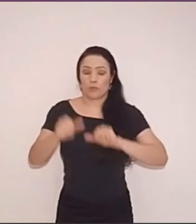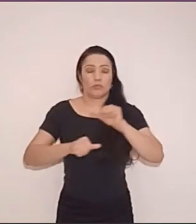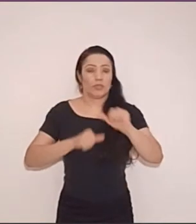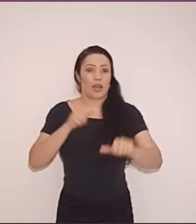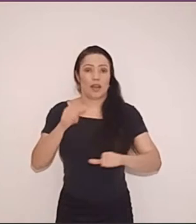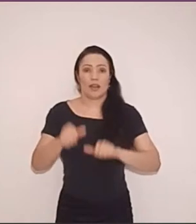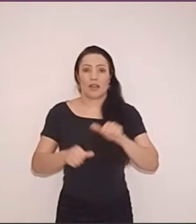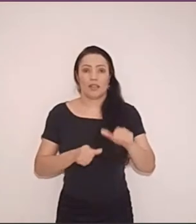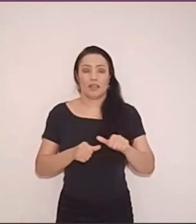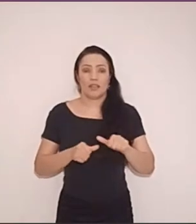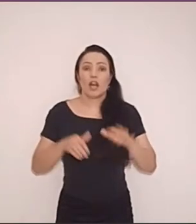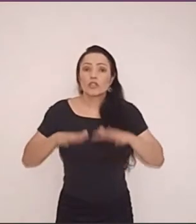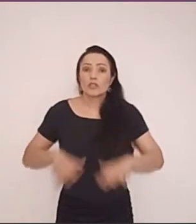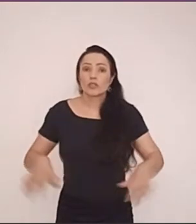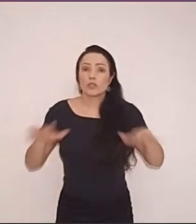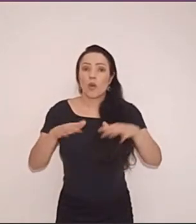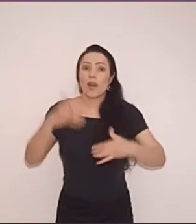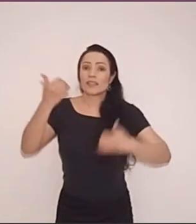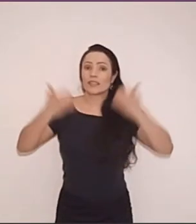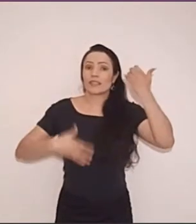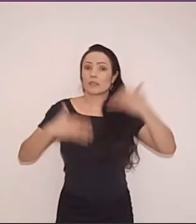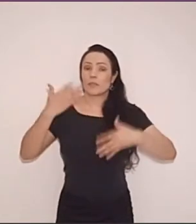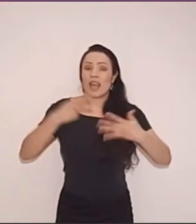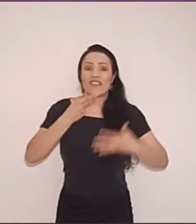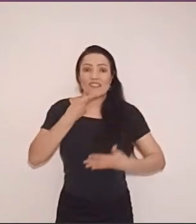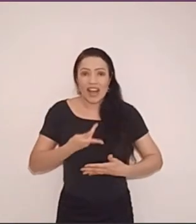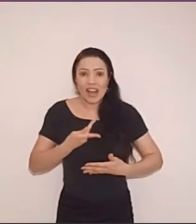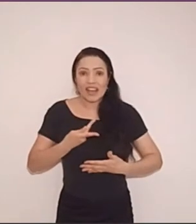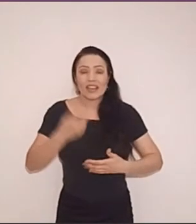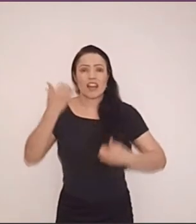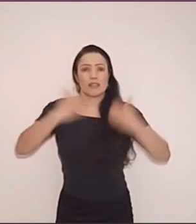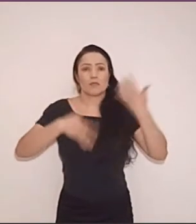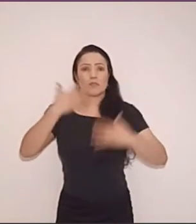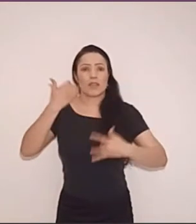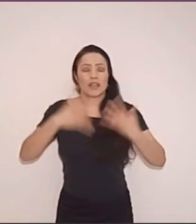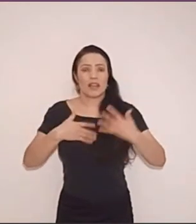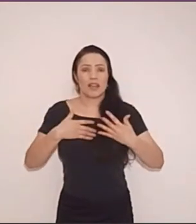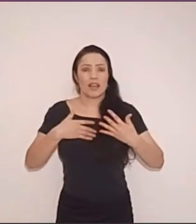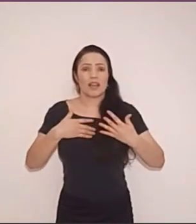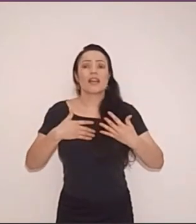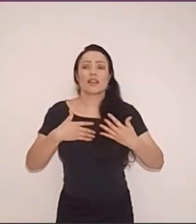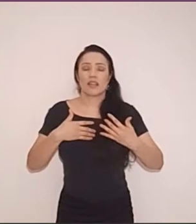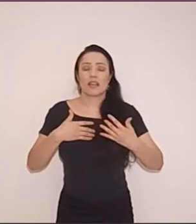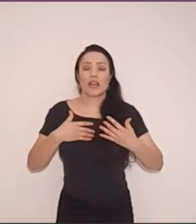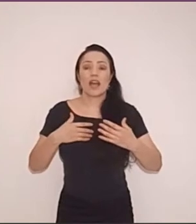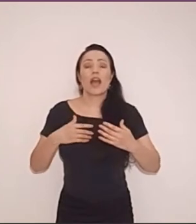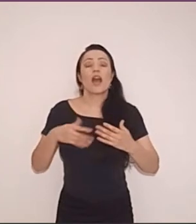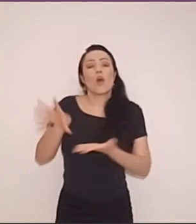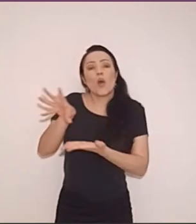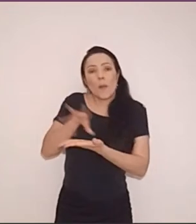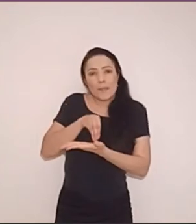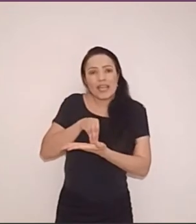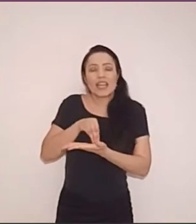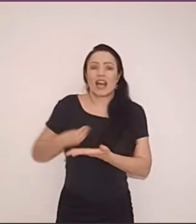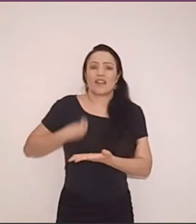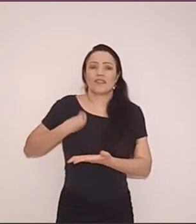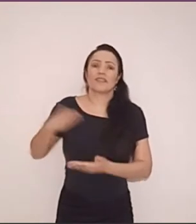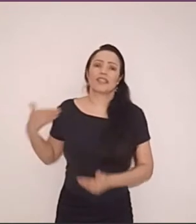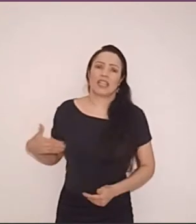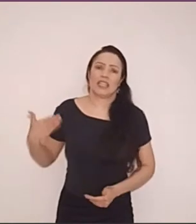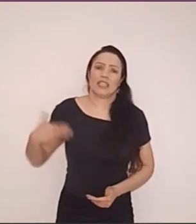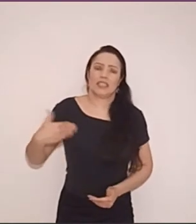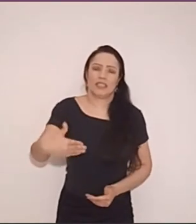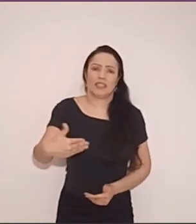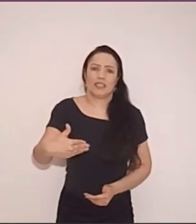as nossas narrativas retrato as nossas trajetórias frio